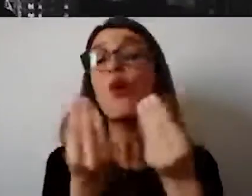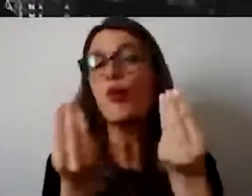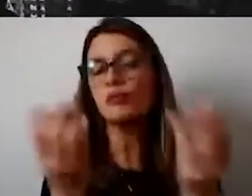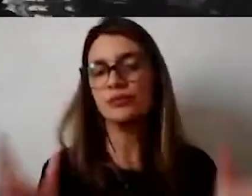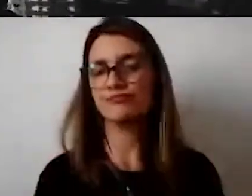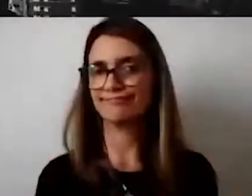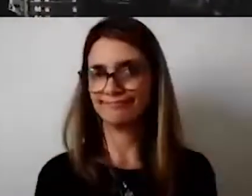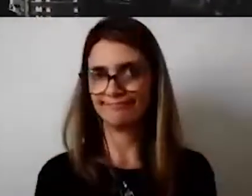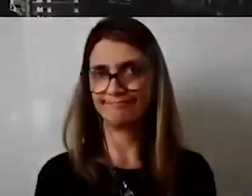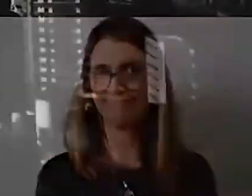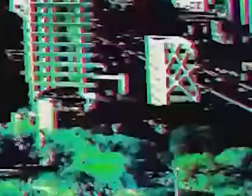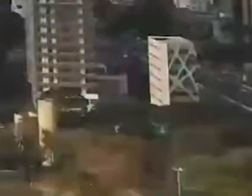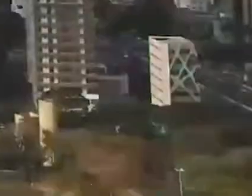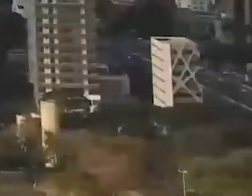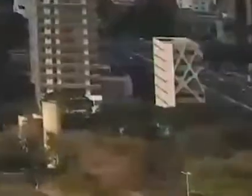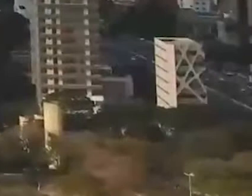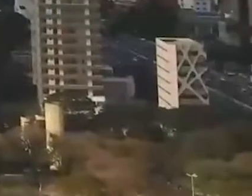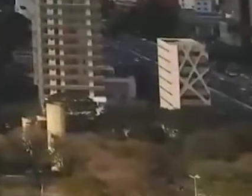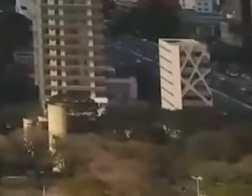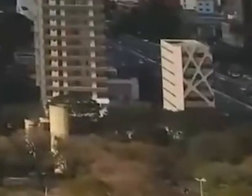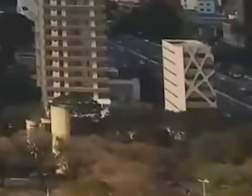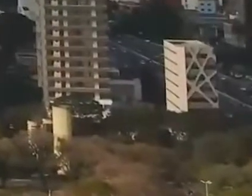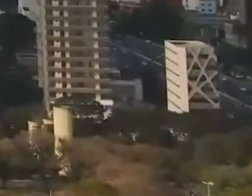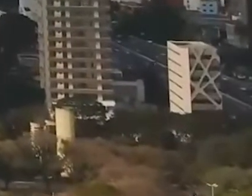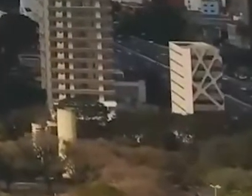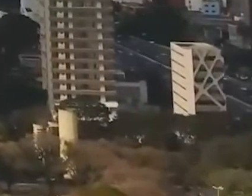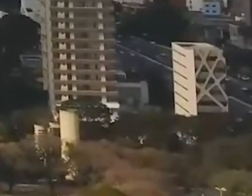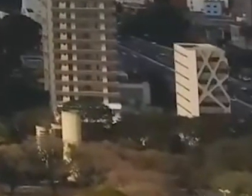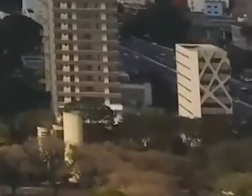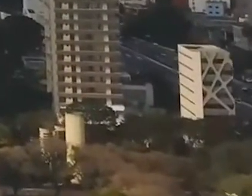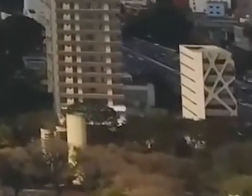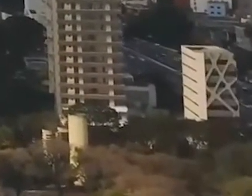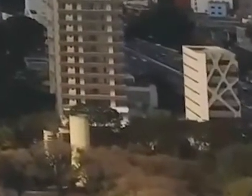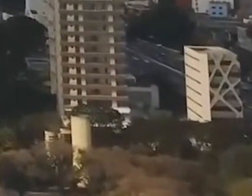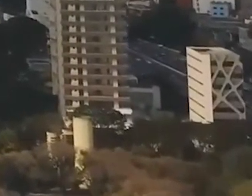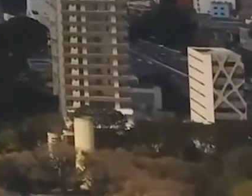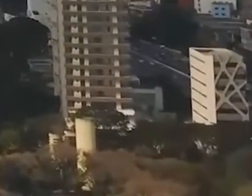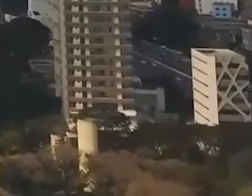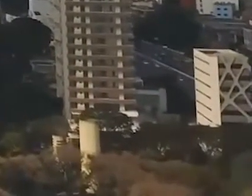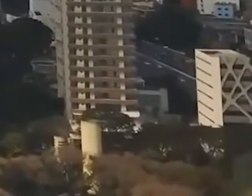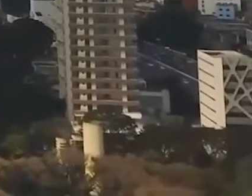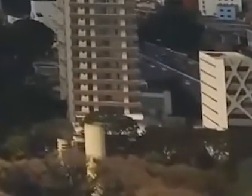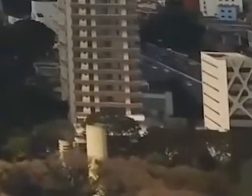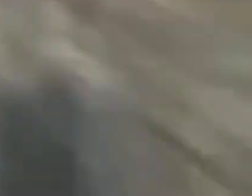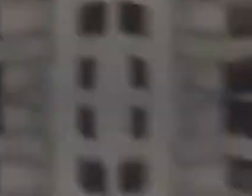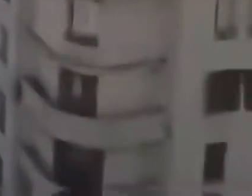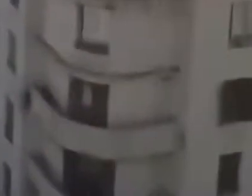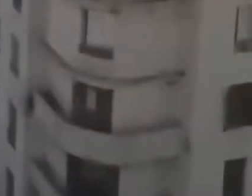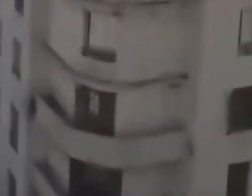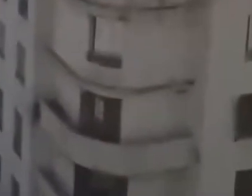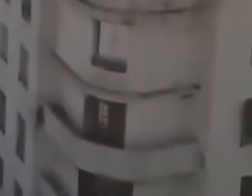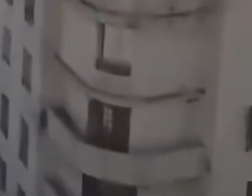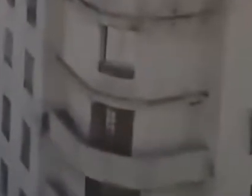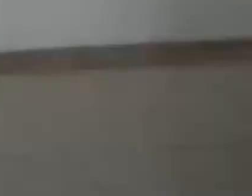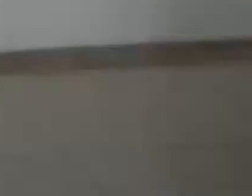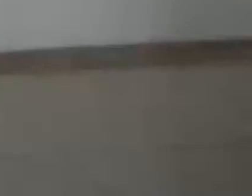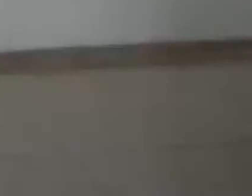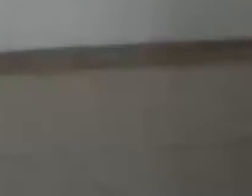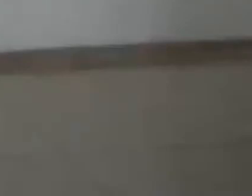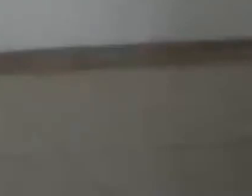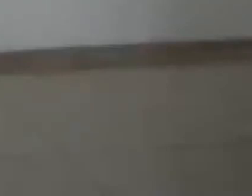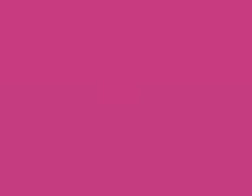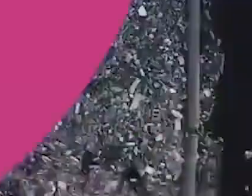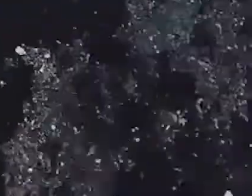Se você pudesse recriar o futuro, como ele seria? A Virada Sustentável completa 10 anos e vai ocupar São Paulo de